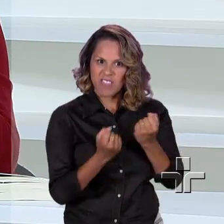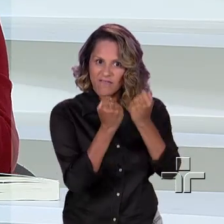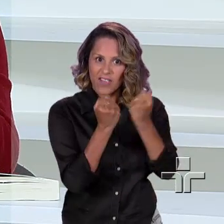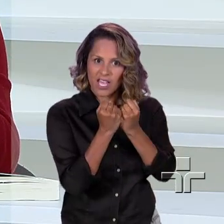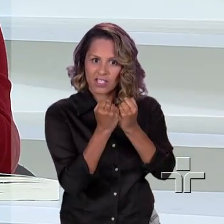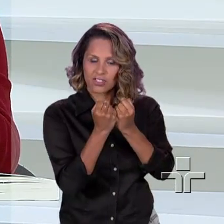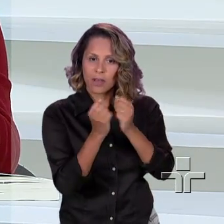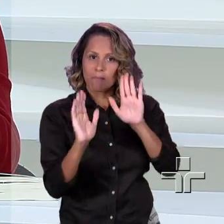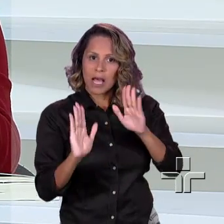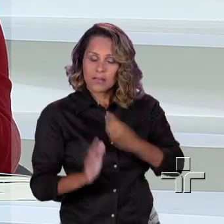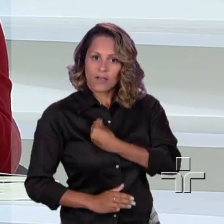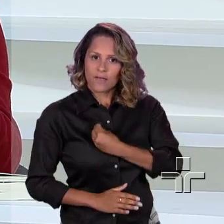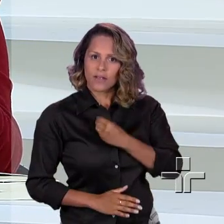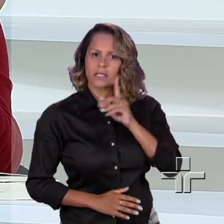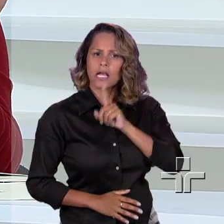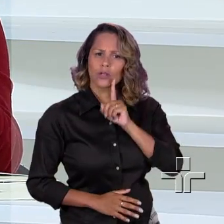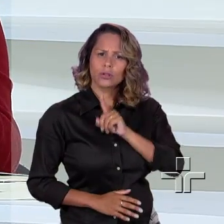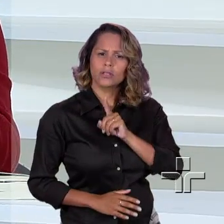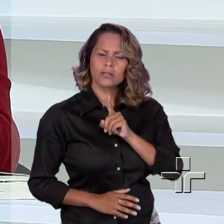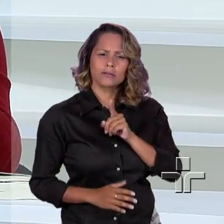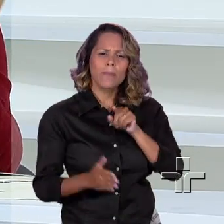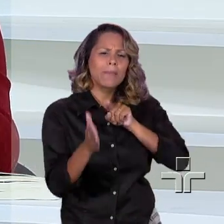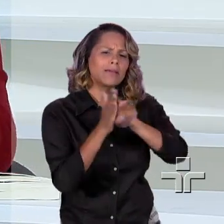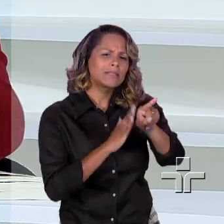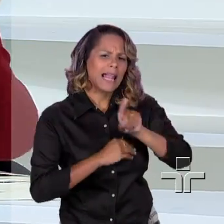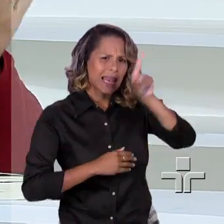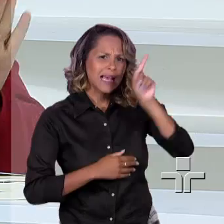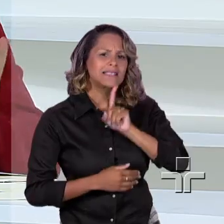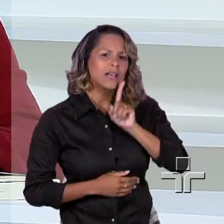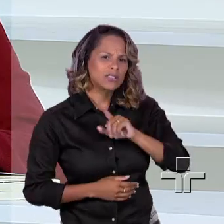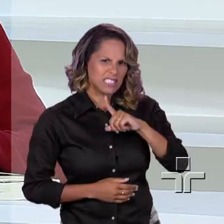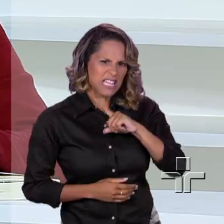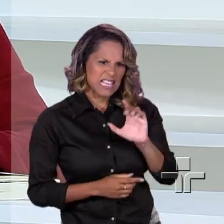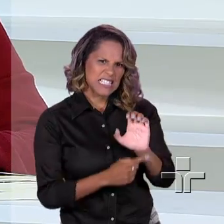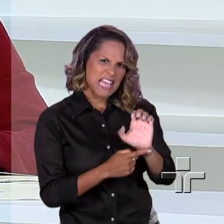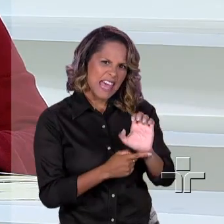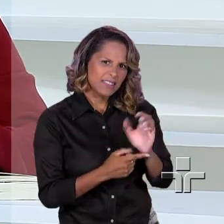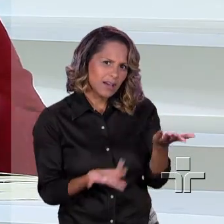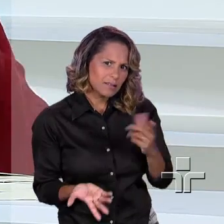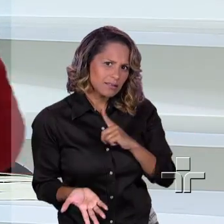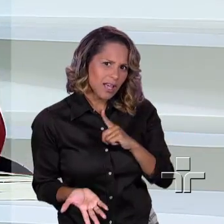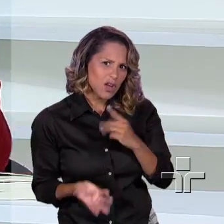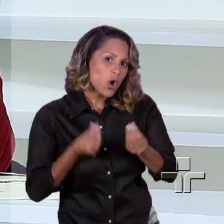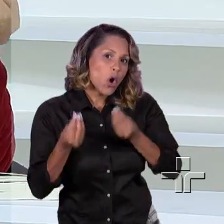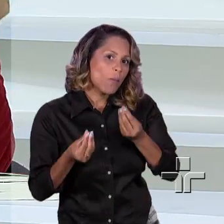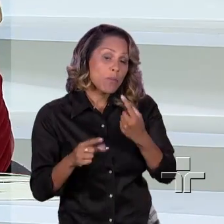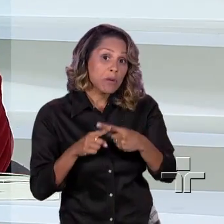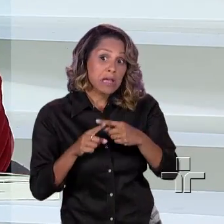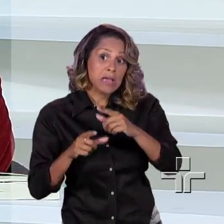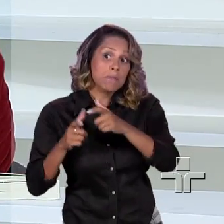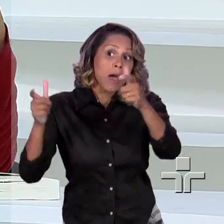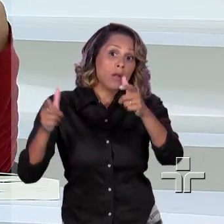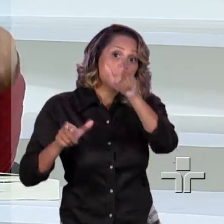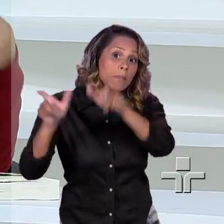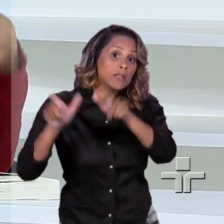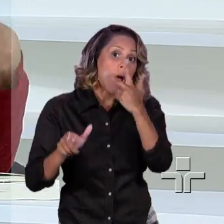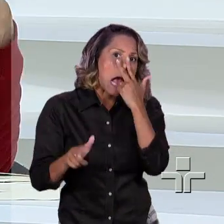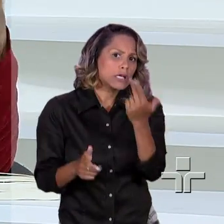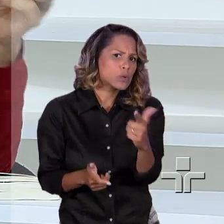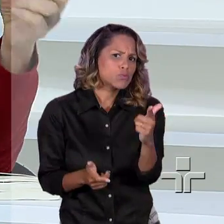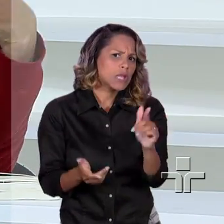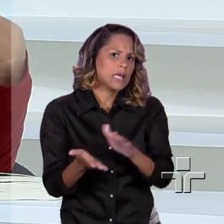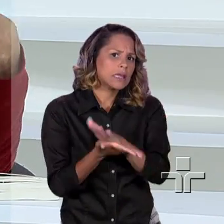Porque isso não faz parte da mentalidade disseminada por aí, né? E como que é, né,